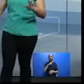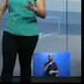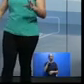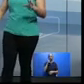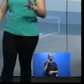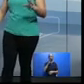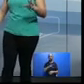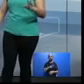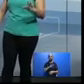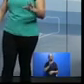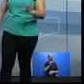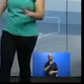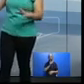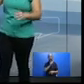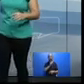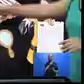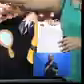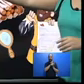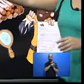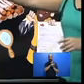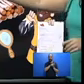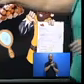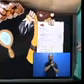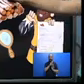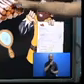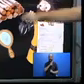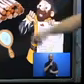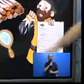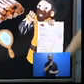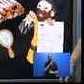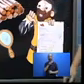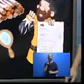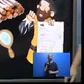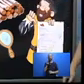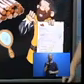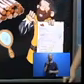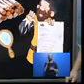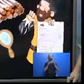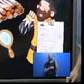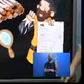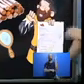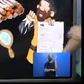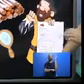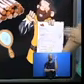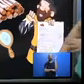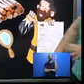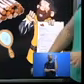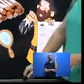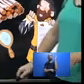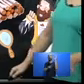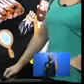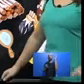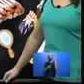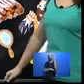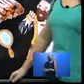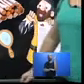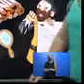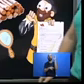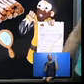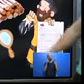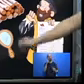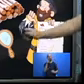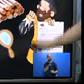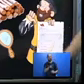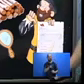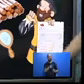olho ali a gente já acha uma palavra, ó. Nome da madeira explorada pelos portugueses. Só de bater o olho ali, ó, né?